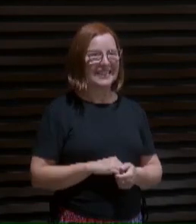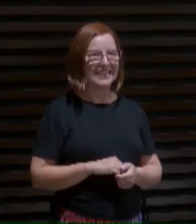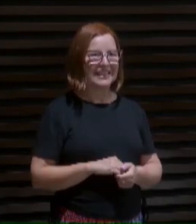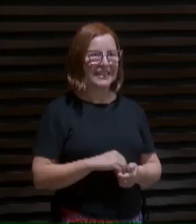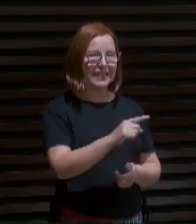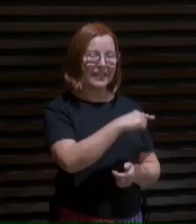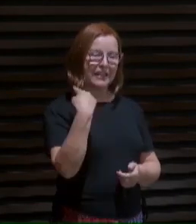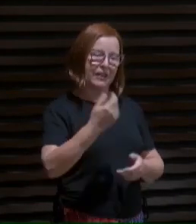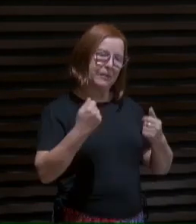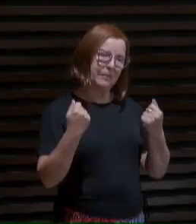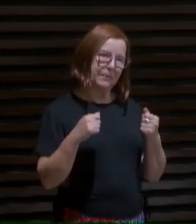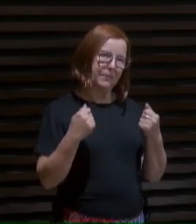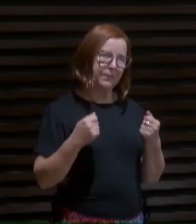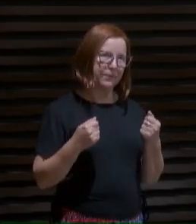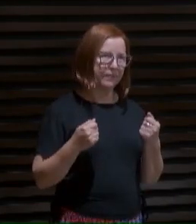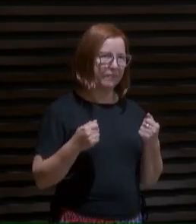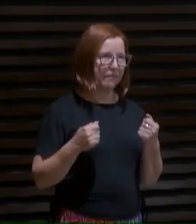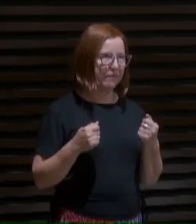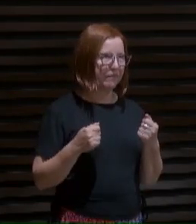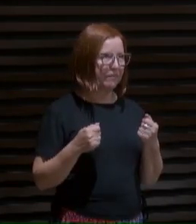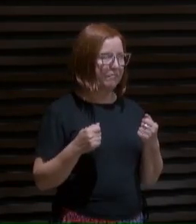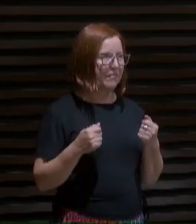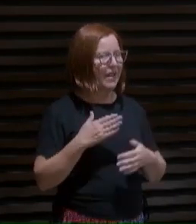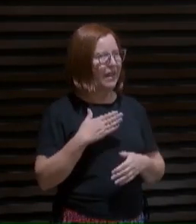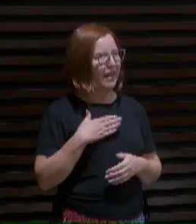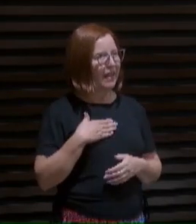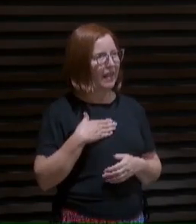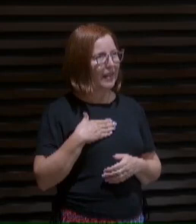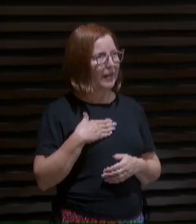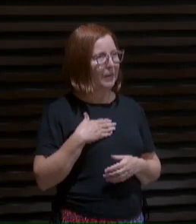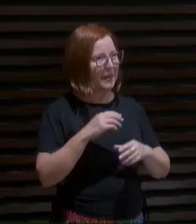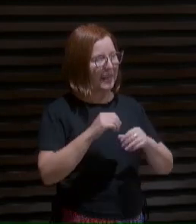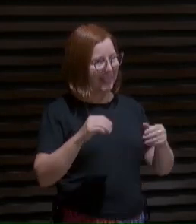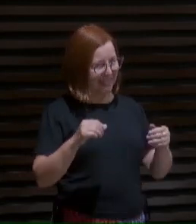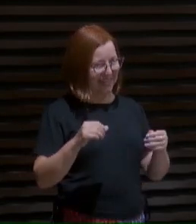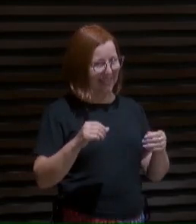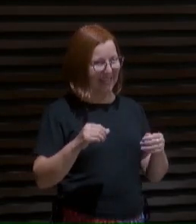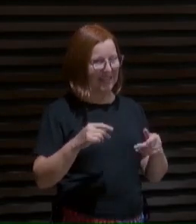precisamos tomar, na minha terra dizia assim, tomar tenência,